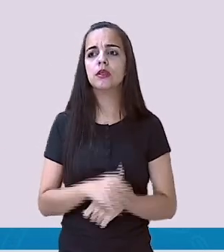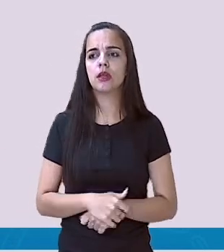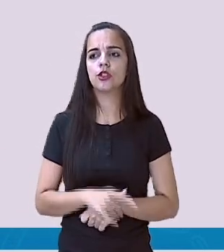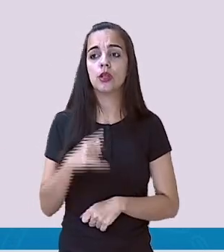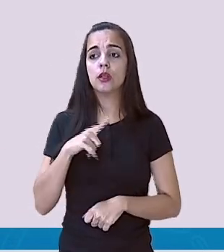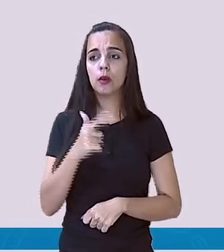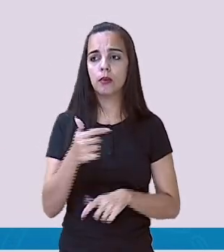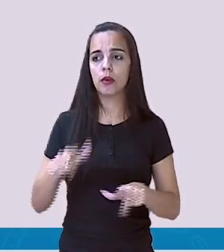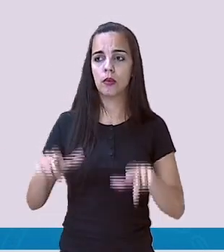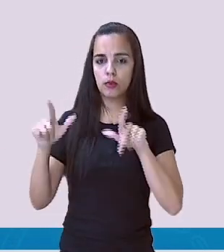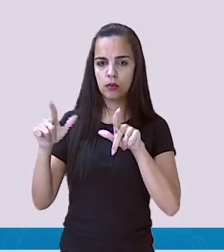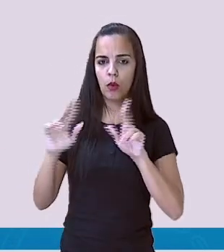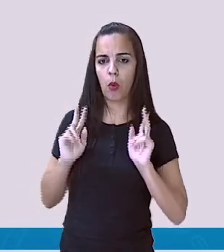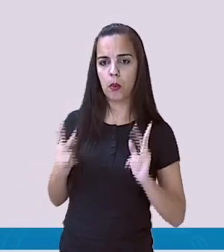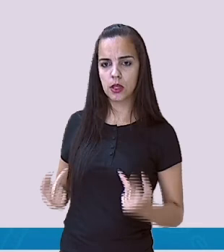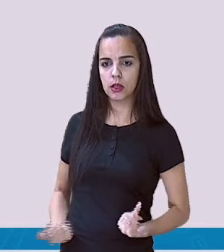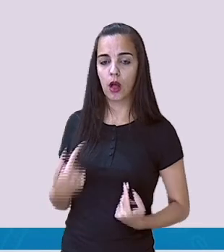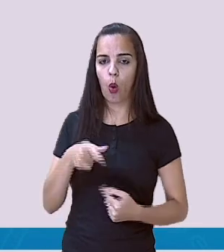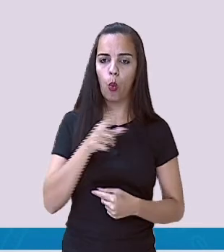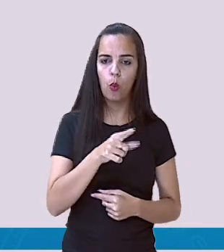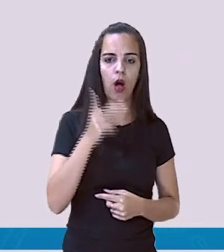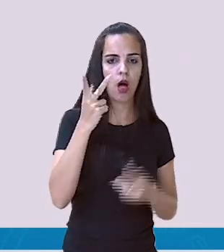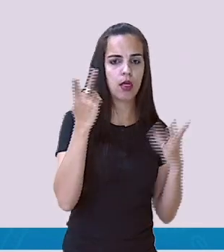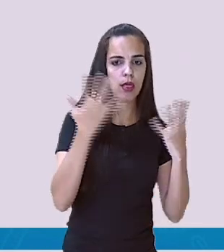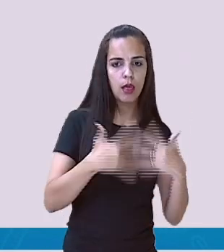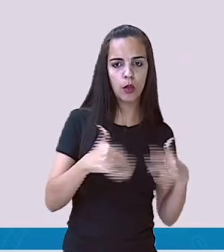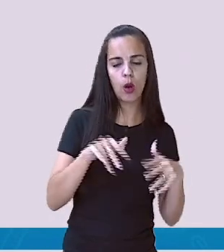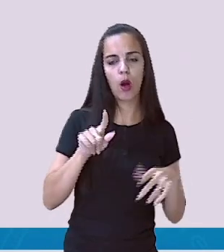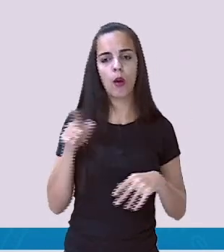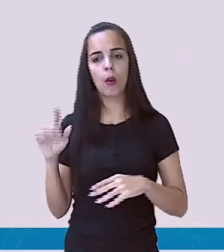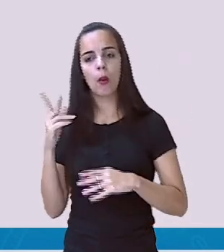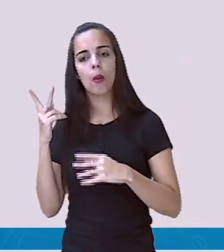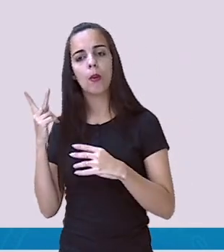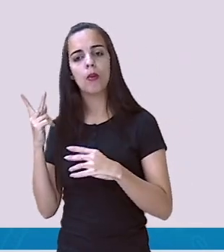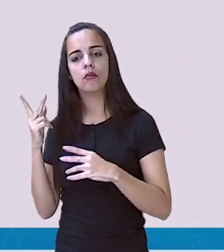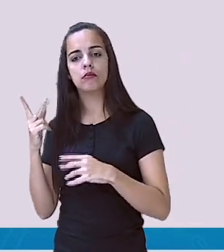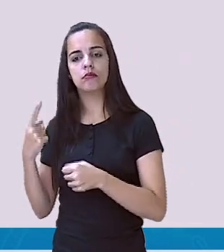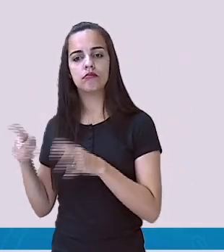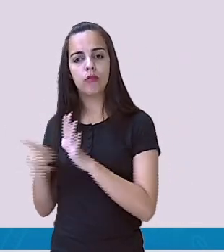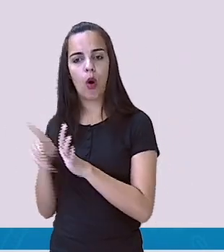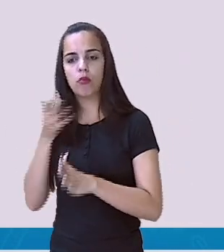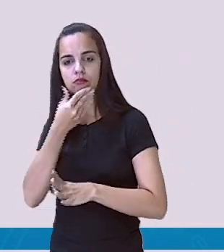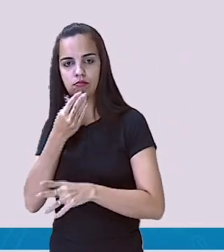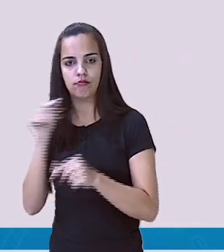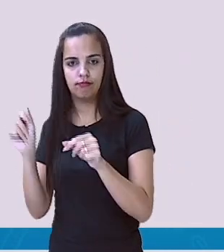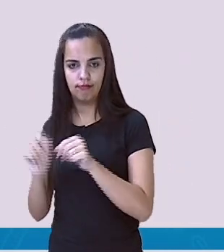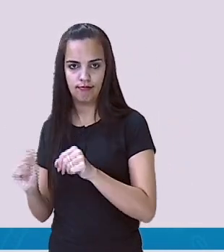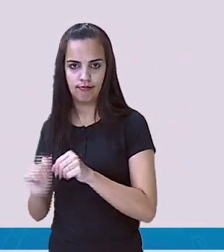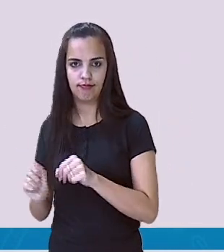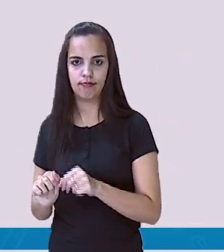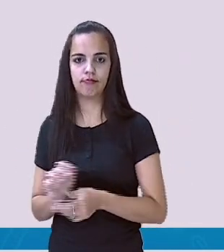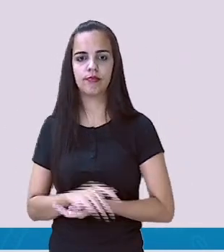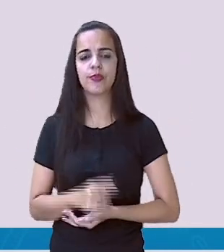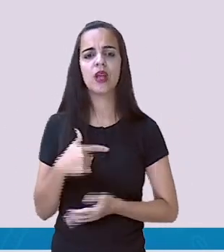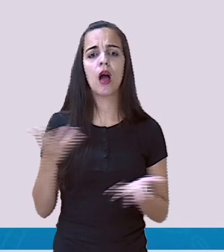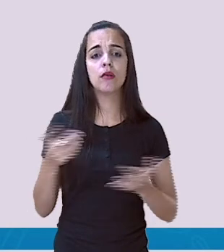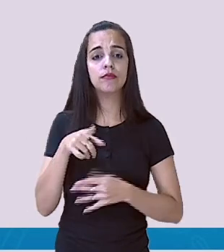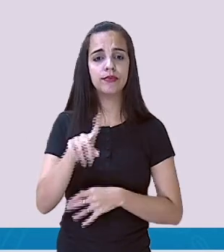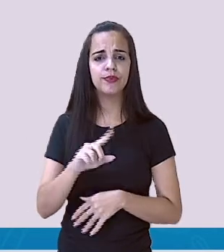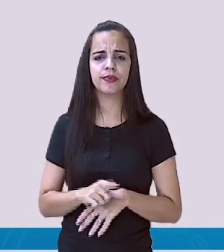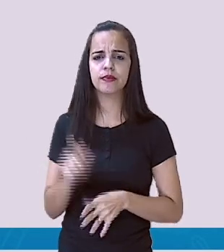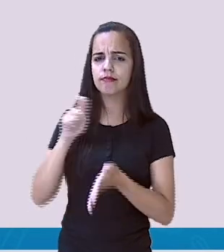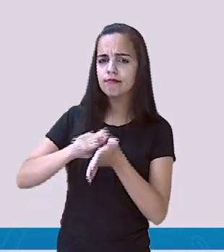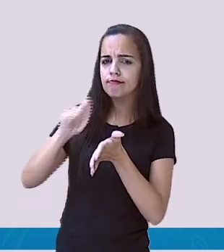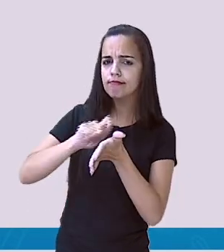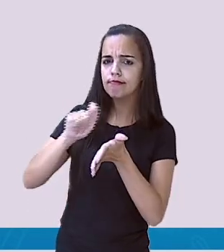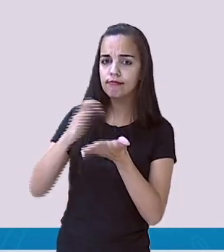uma paisagem humanizada. E eu vou deixar para vocês agora é com você. Em seu caderno